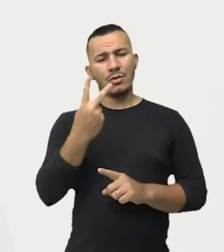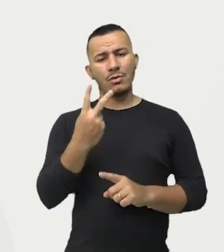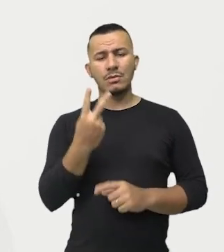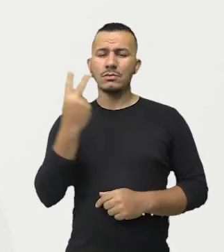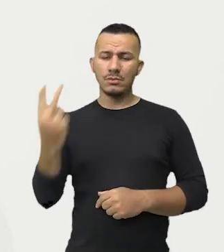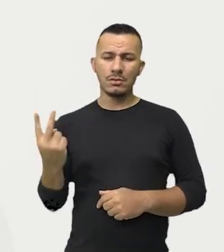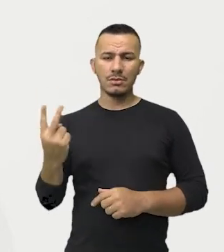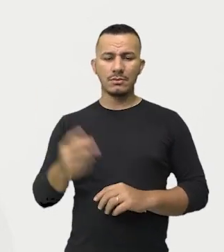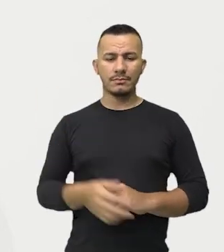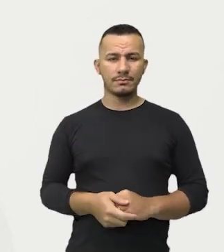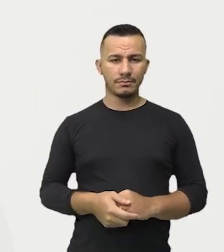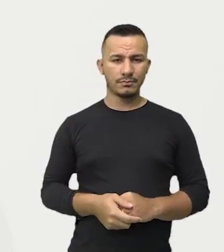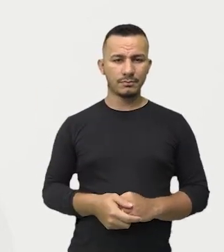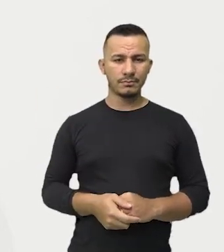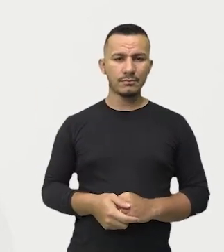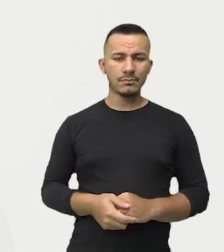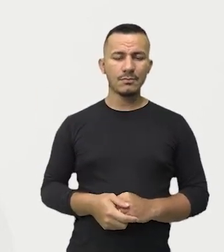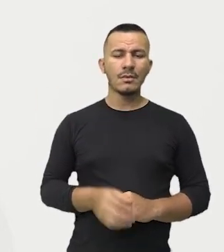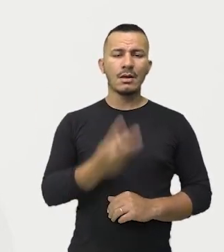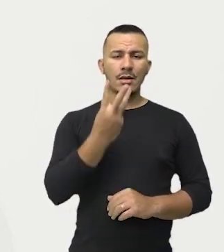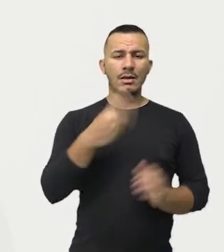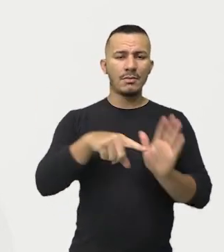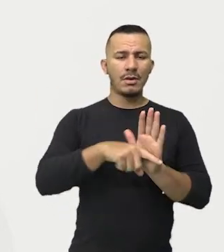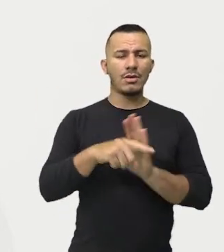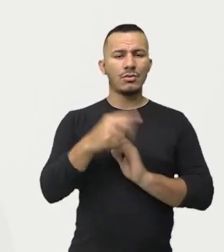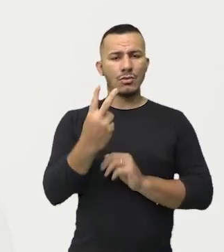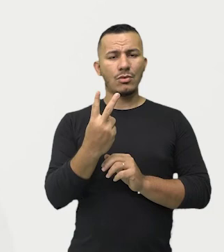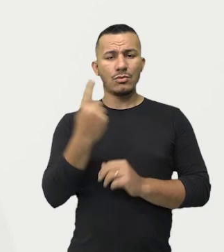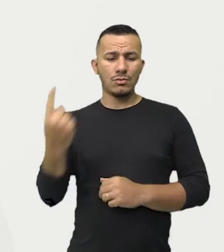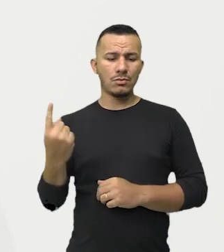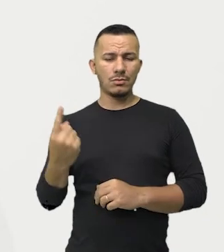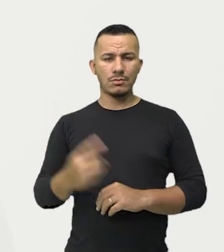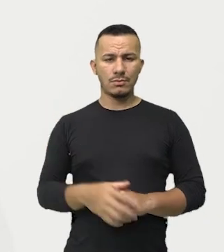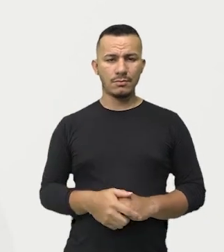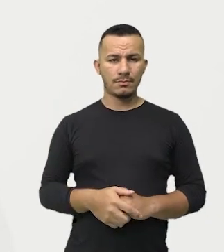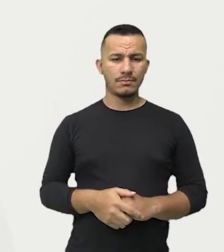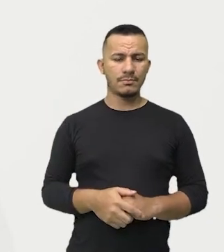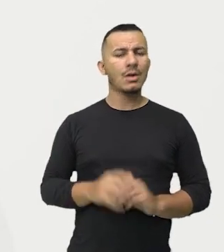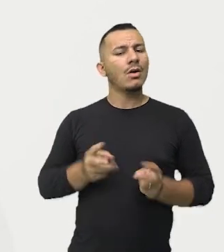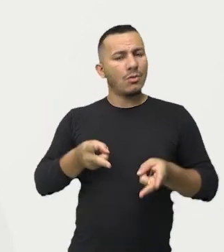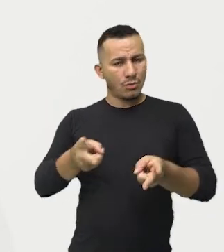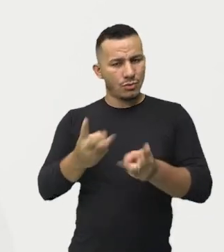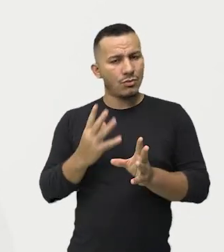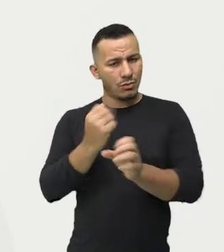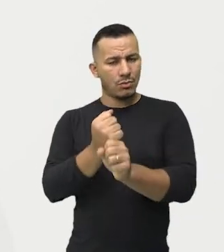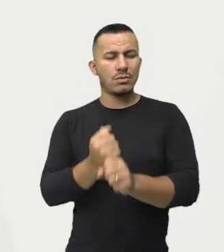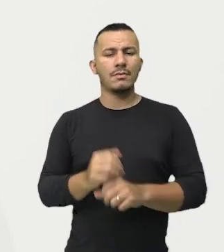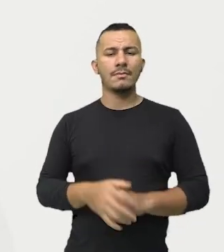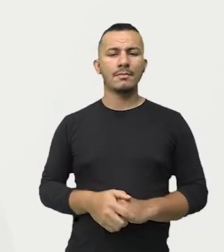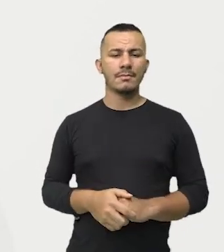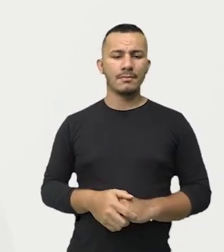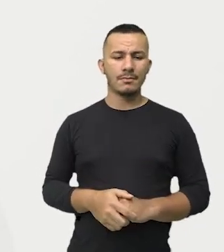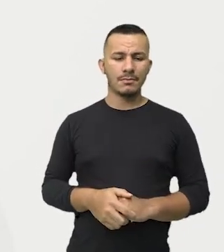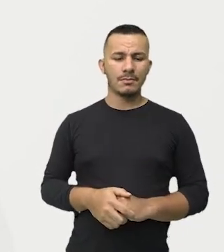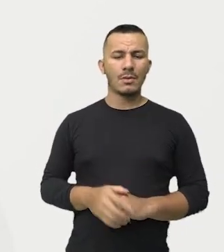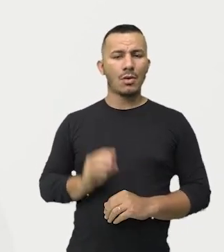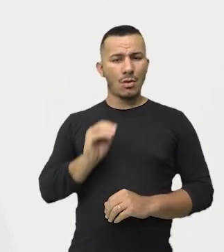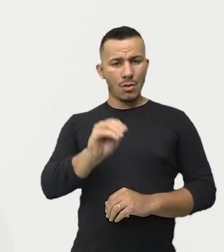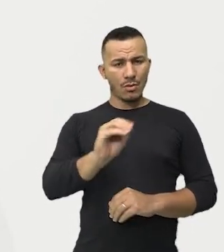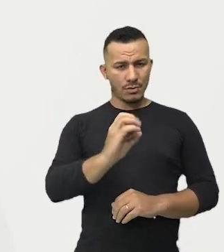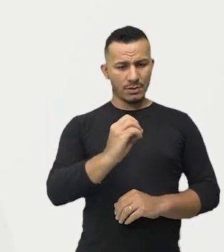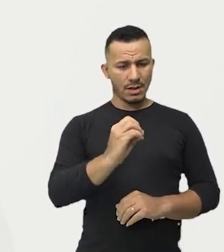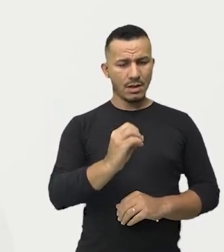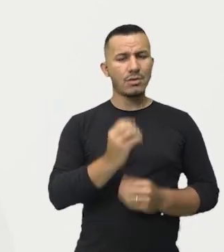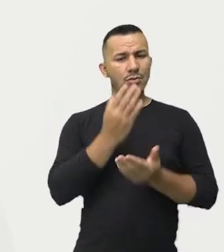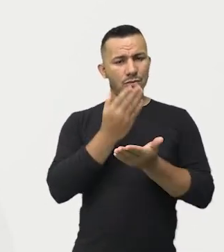é 2. 3 menos 2 é 1. A gente continua a divisão, ó, completa, acrescenta um